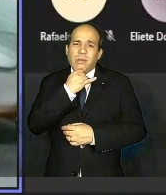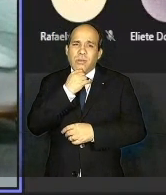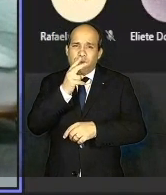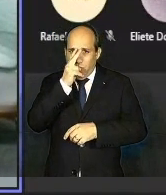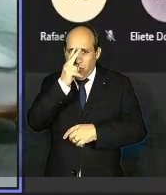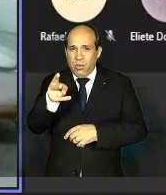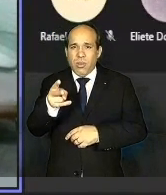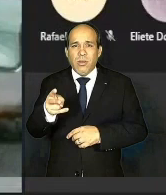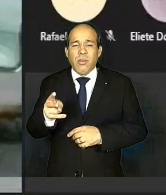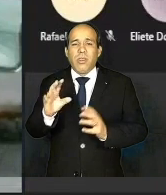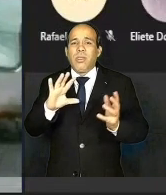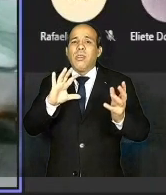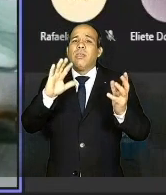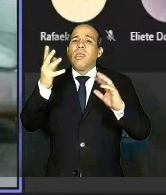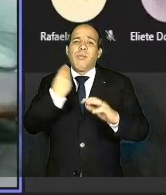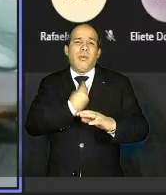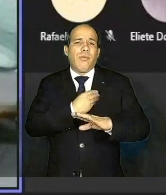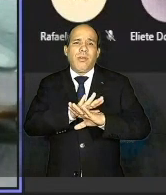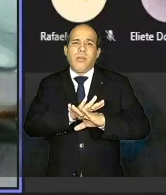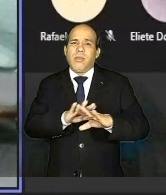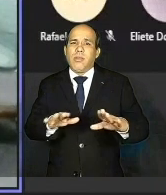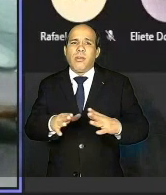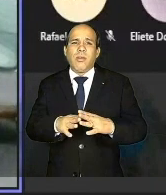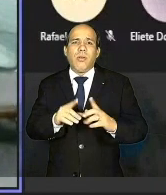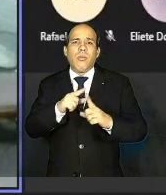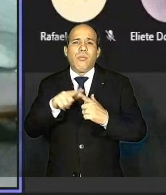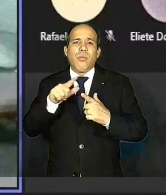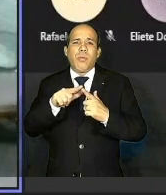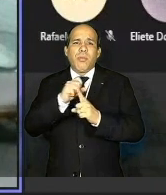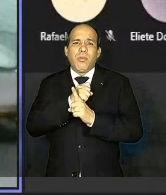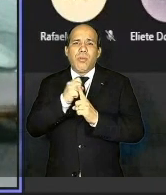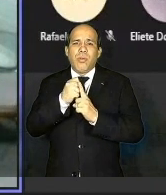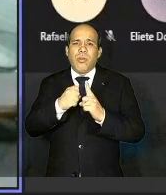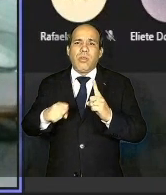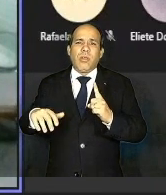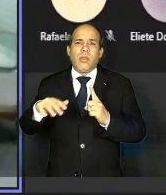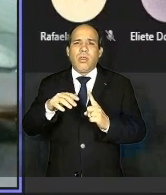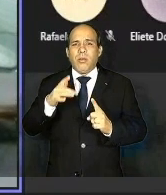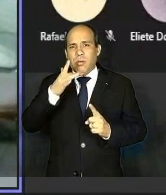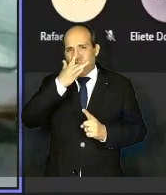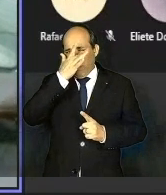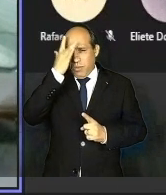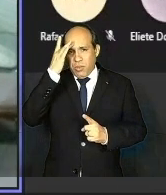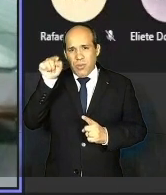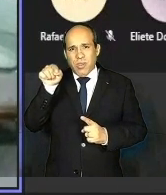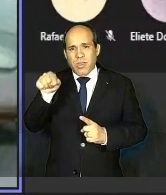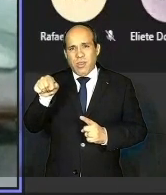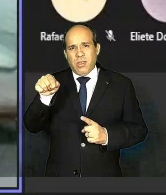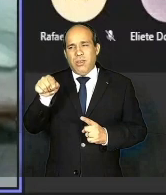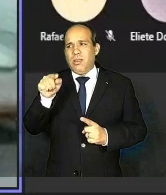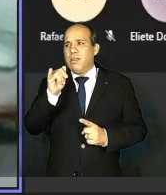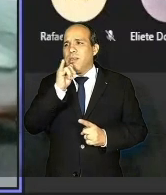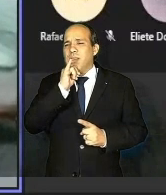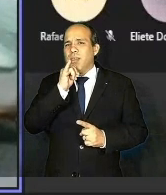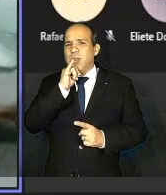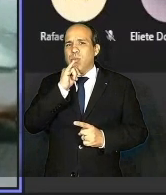não, é uma tristeza que a vida tem, isso mesmo da situação social, para uma pessoa